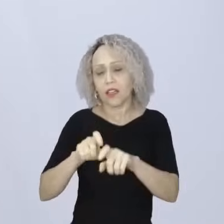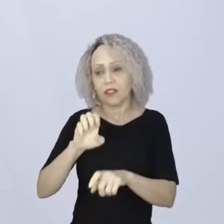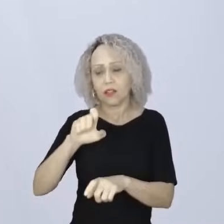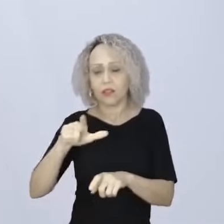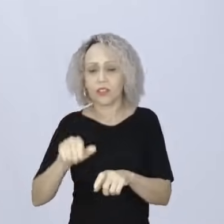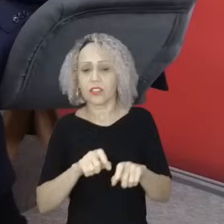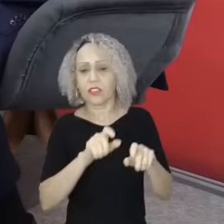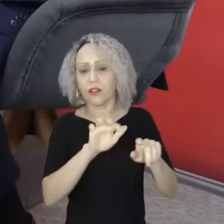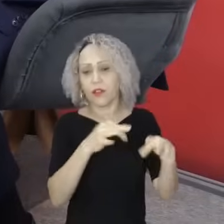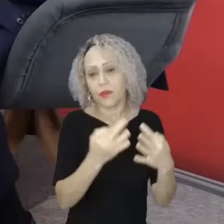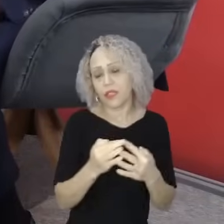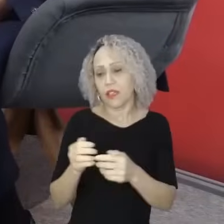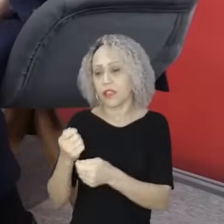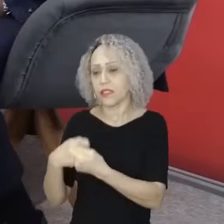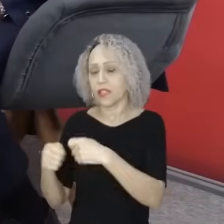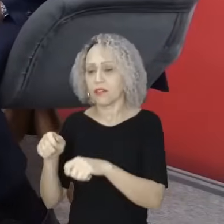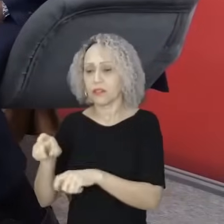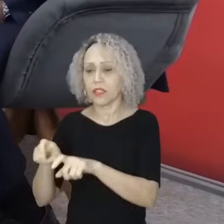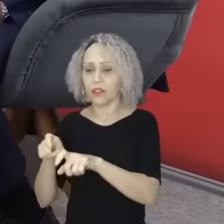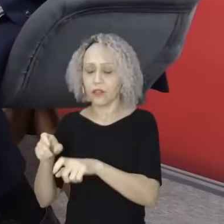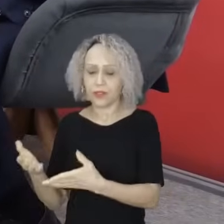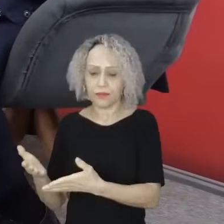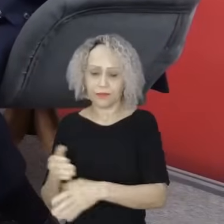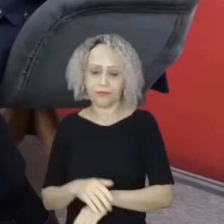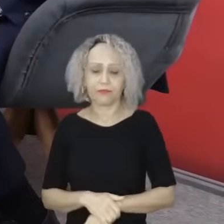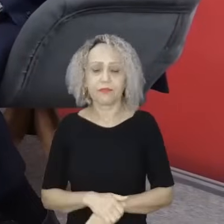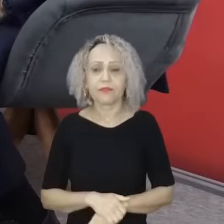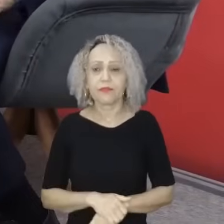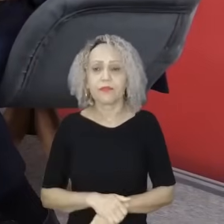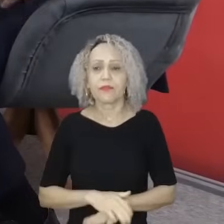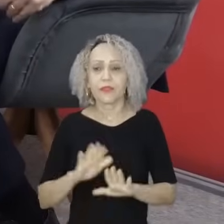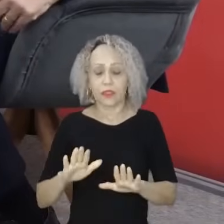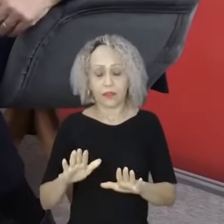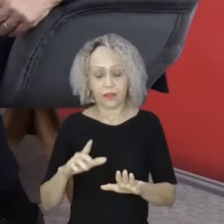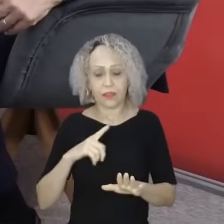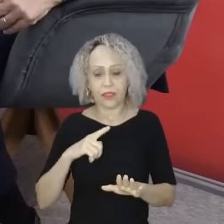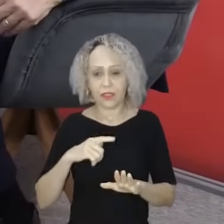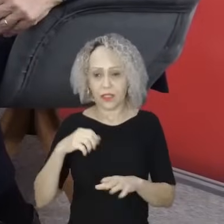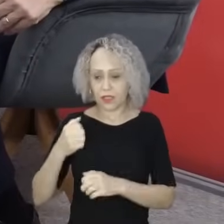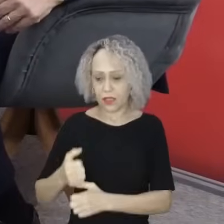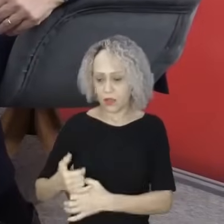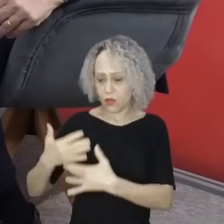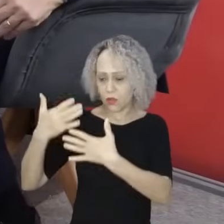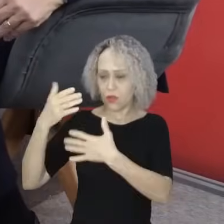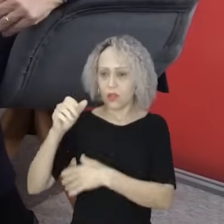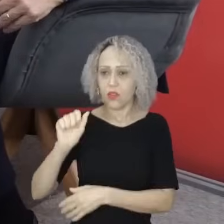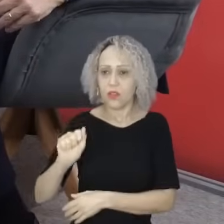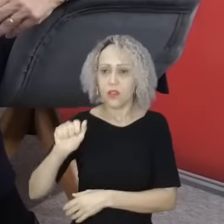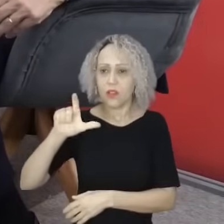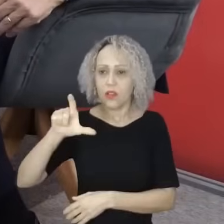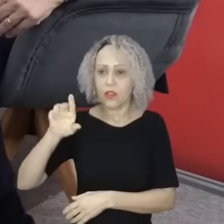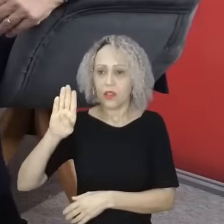agronegócio. Perfeito, ministro. A gente tem aqui mais umas participações no nosso chat. O Alberto também disse o PPA aliado à transição